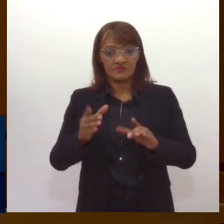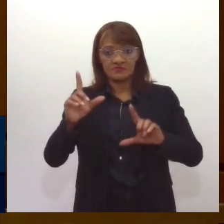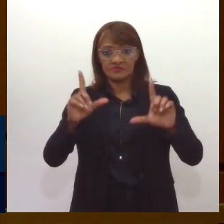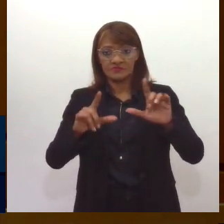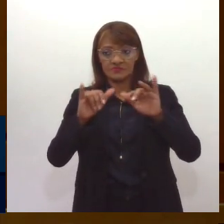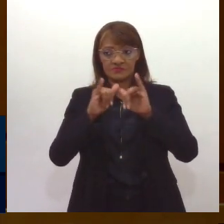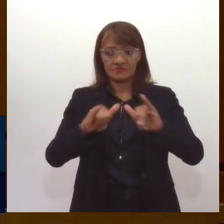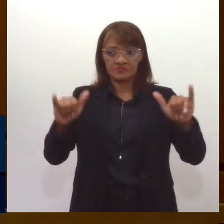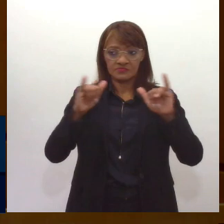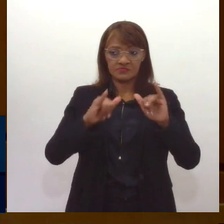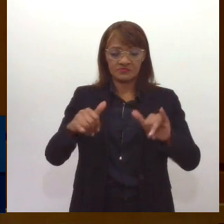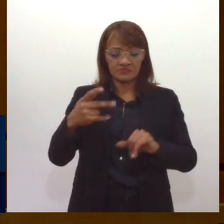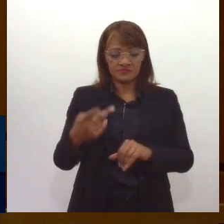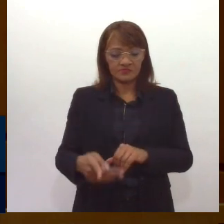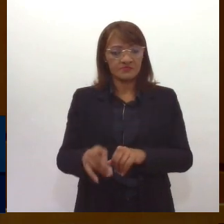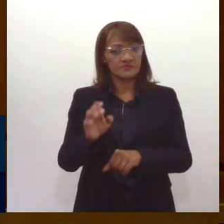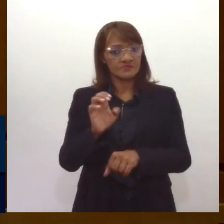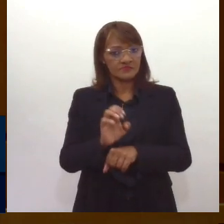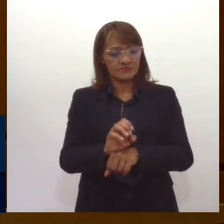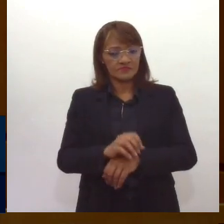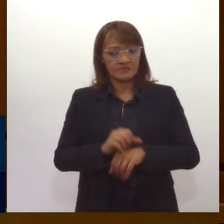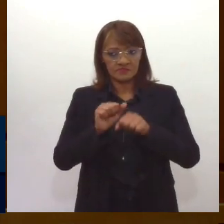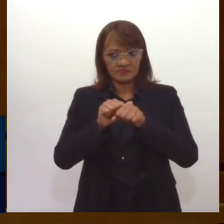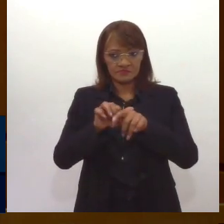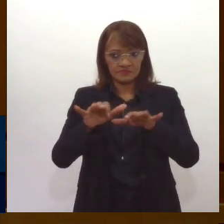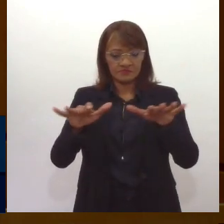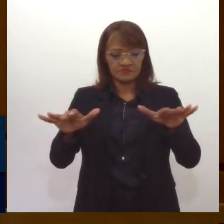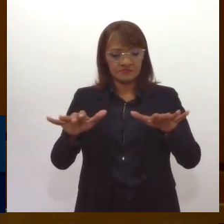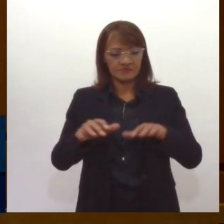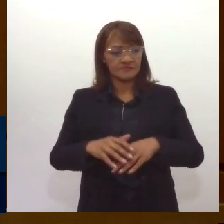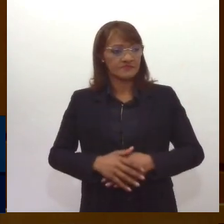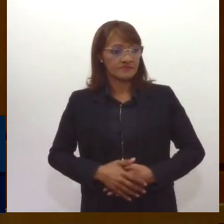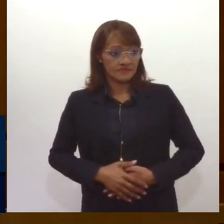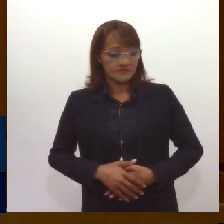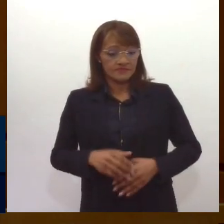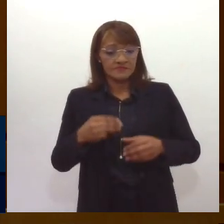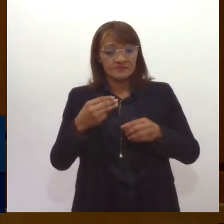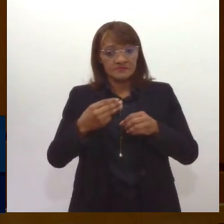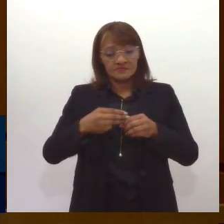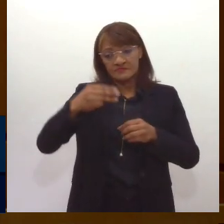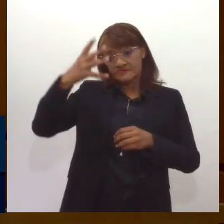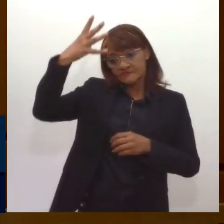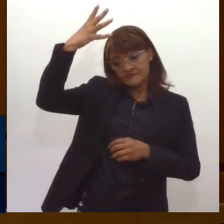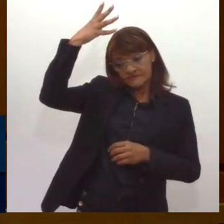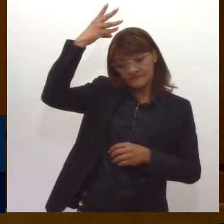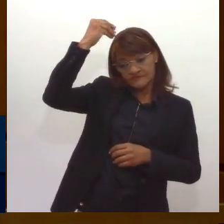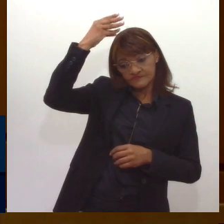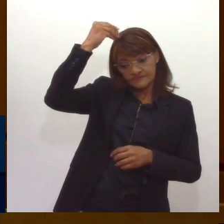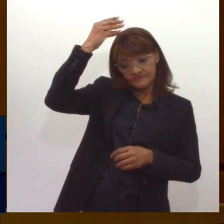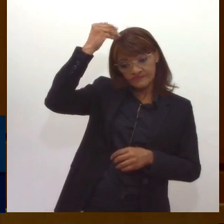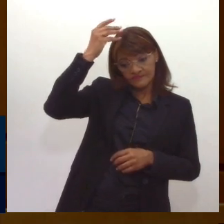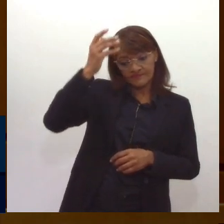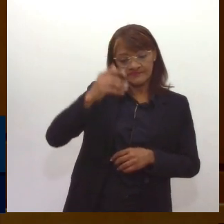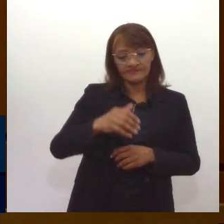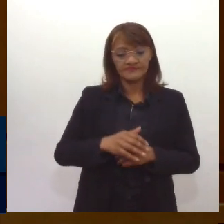Senhor presidente, o município de São Cristóvão entrou com a ação de